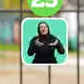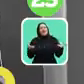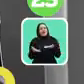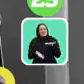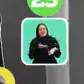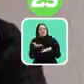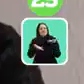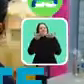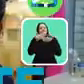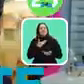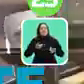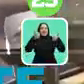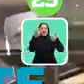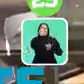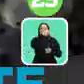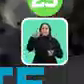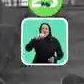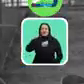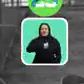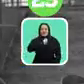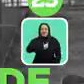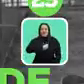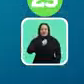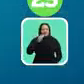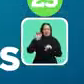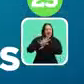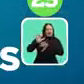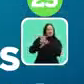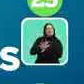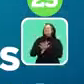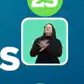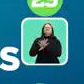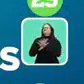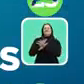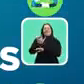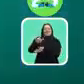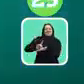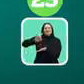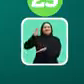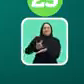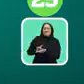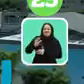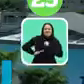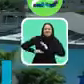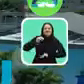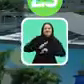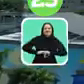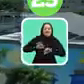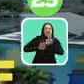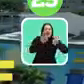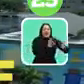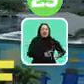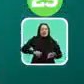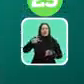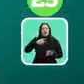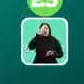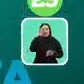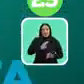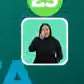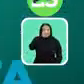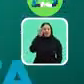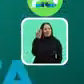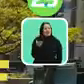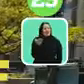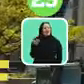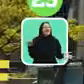gestão que tá mudando a vida de muita gente. Ele não ilude você com promessas impossíveis. Ele é o gestor que arrumou as contas da cidade, lembra?